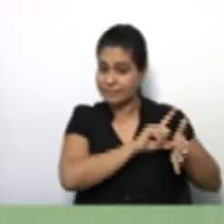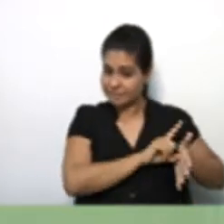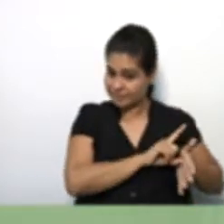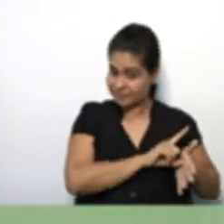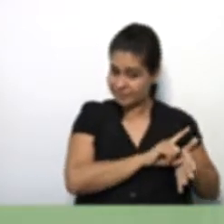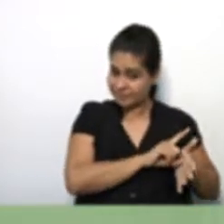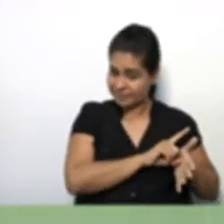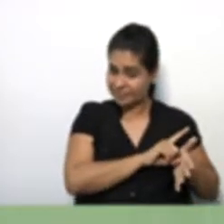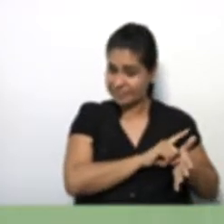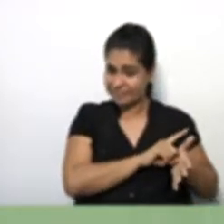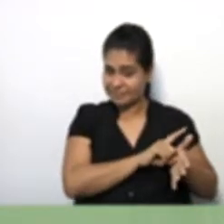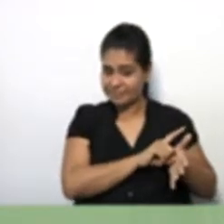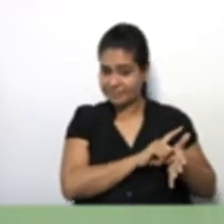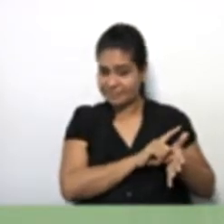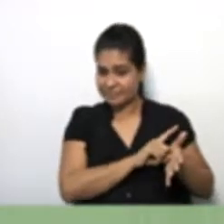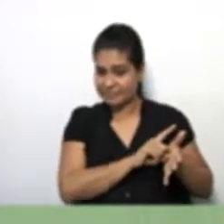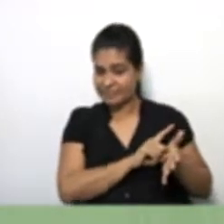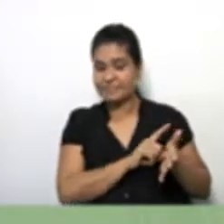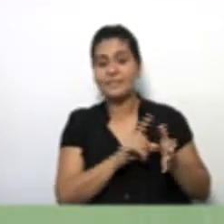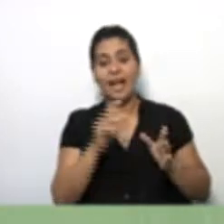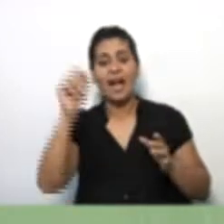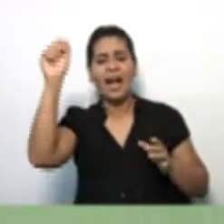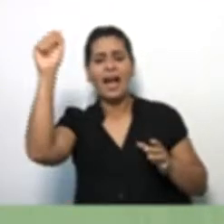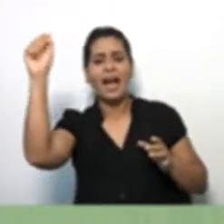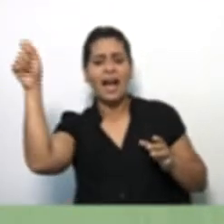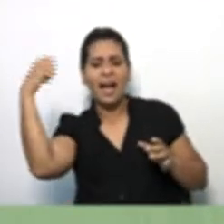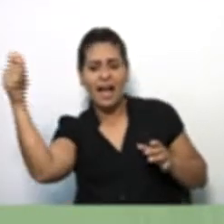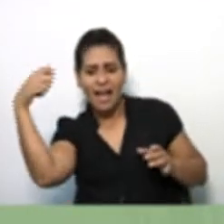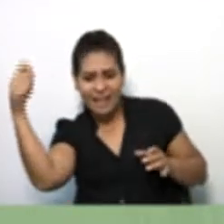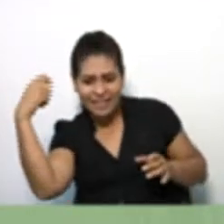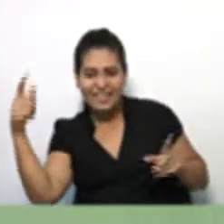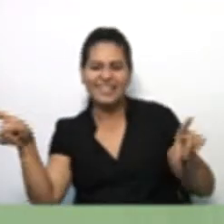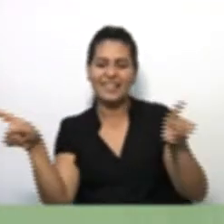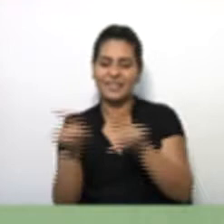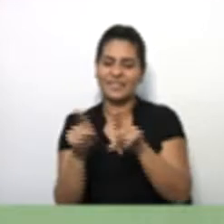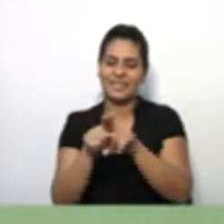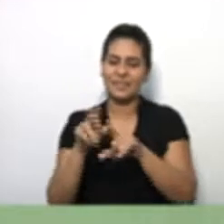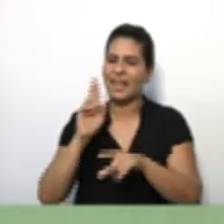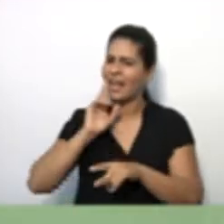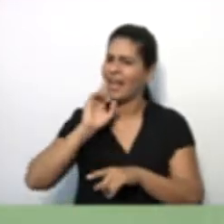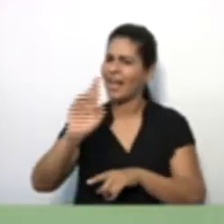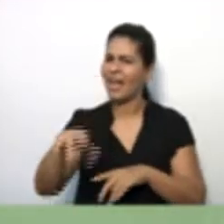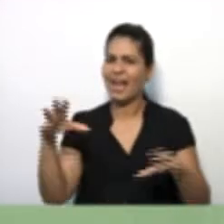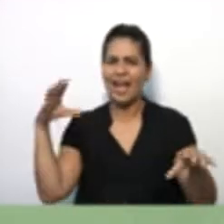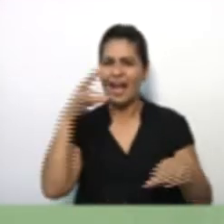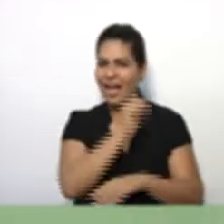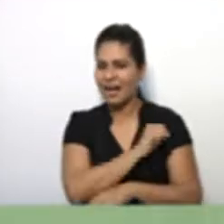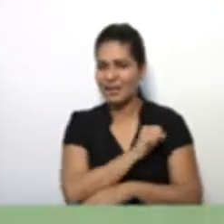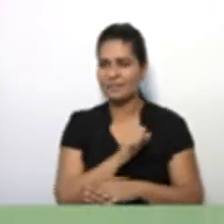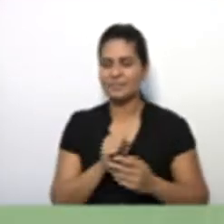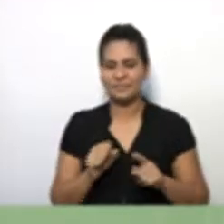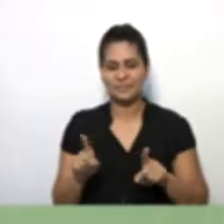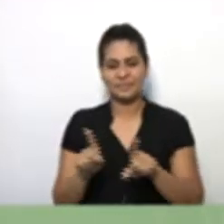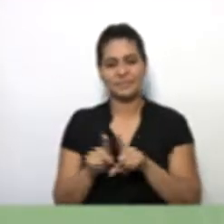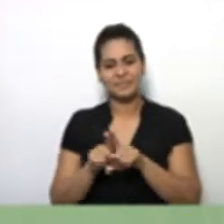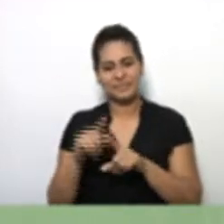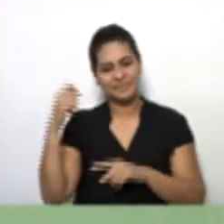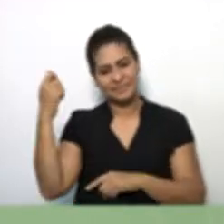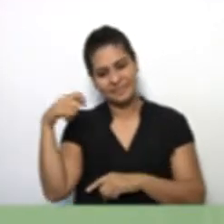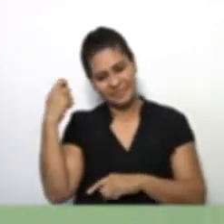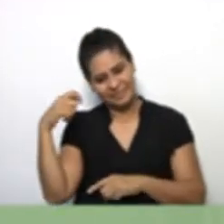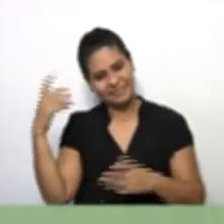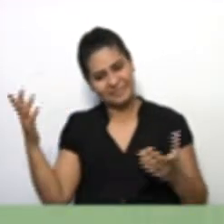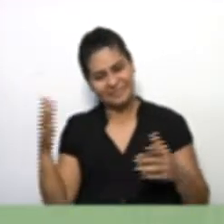essa palavra aqui. Ariquemes também aqui, ó. Ariquemes também? Enquanto eu conversava, desviaram a resposta. Ah, olha aí, ó. O pessoal de Ariquemes também estão gabaritando.